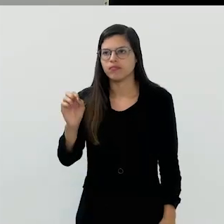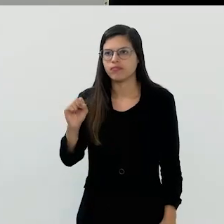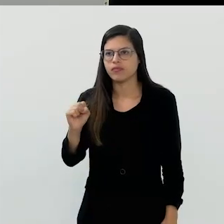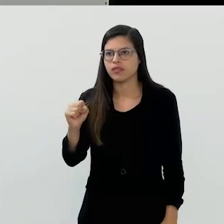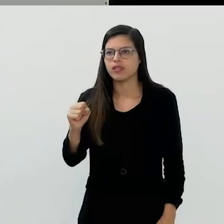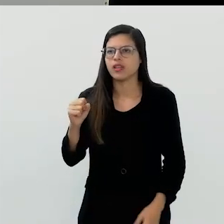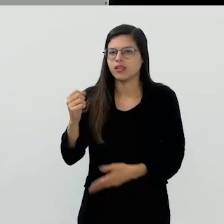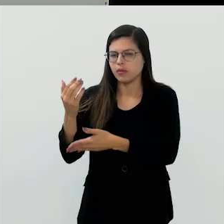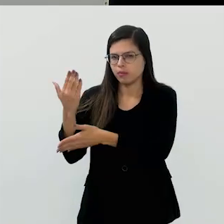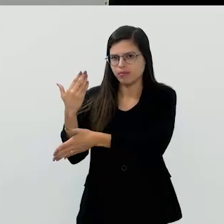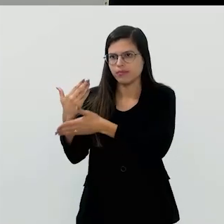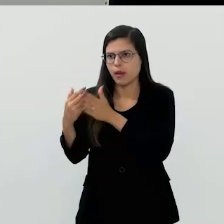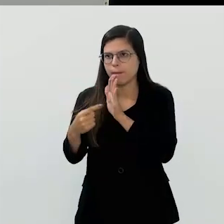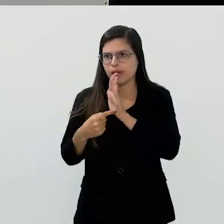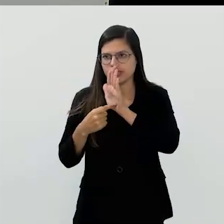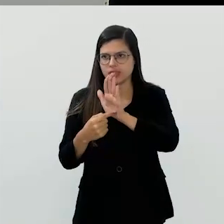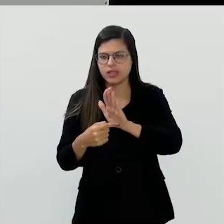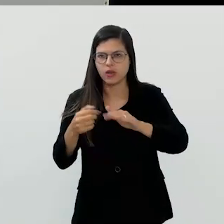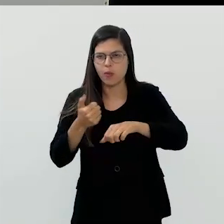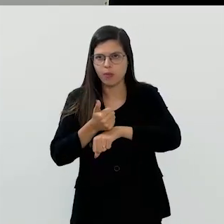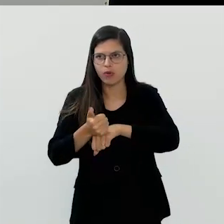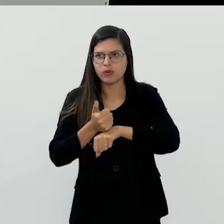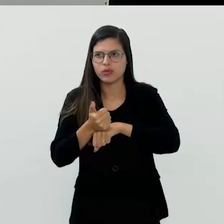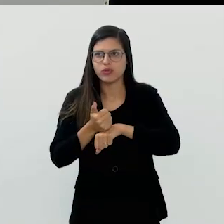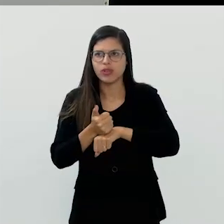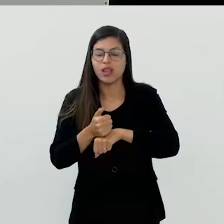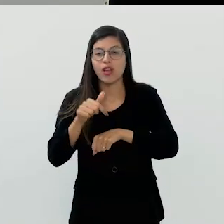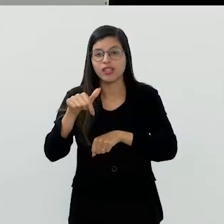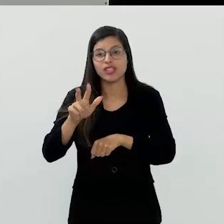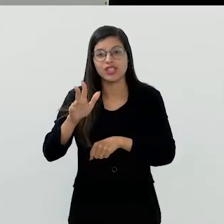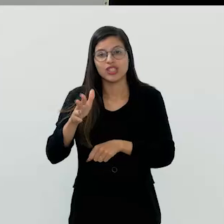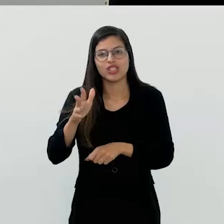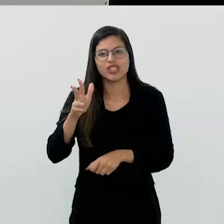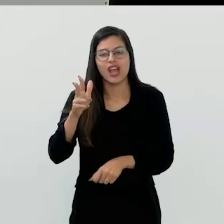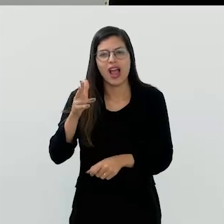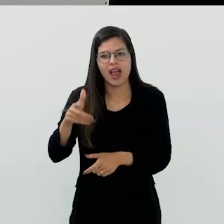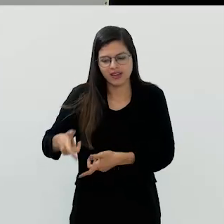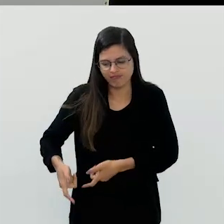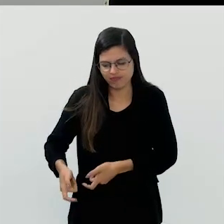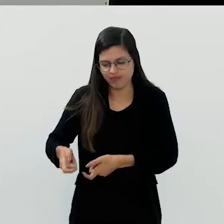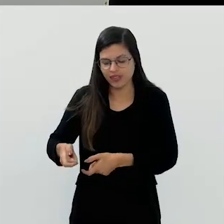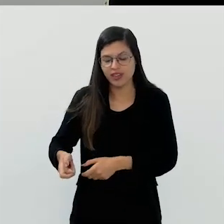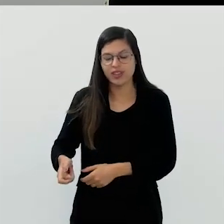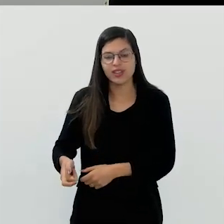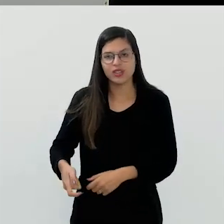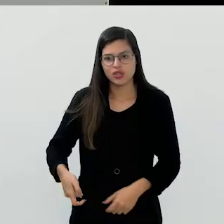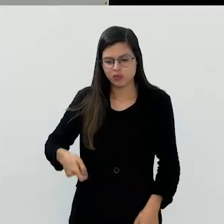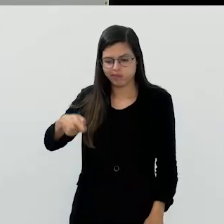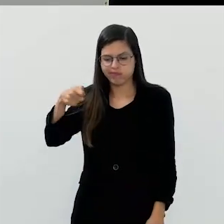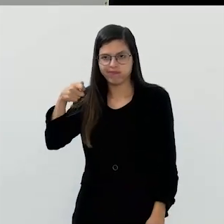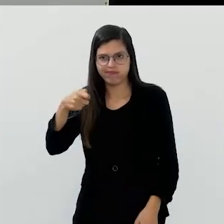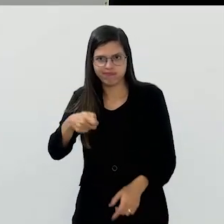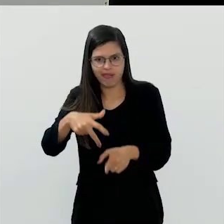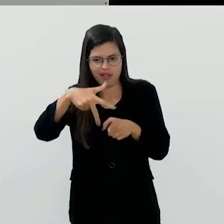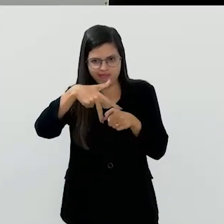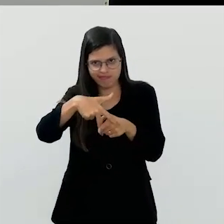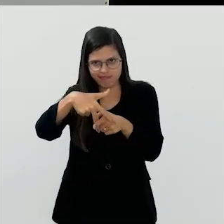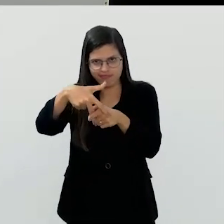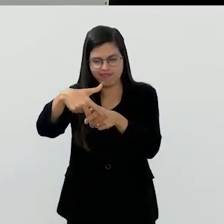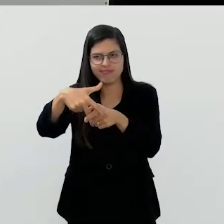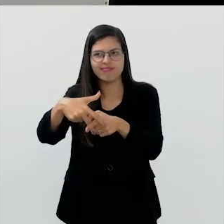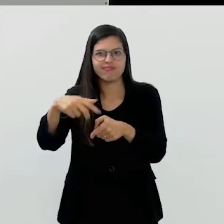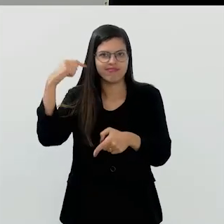da apresentação lá pro carnavalesco. Lá atrás aí já é o São Jorge, que está em exibição, não sei se está ainda. Não, já finalizou.